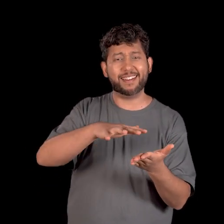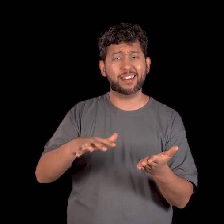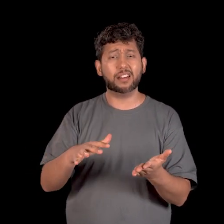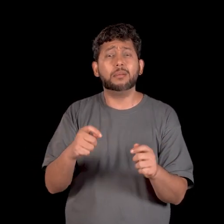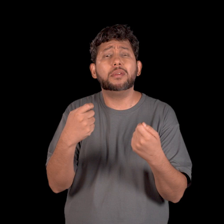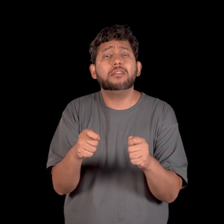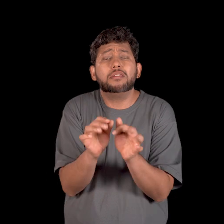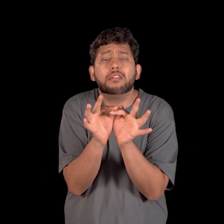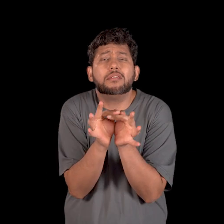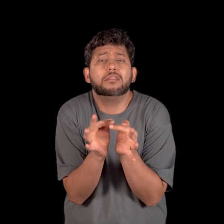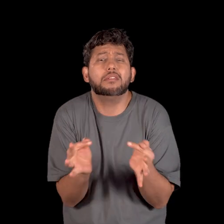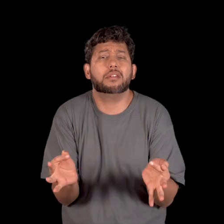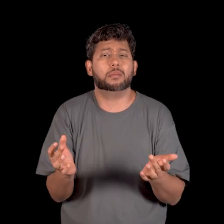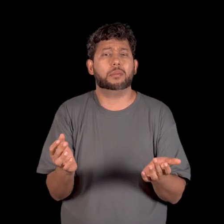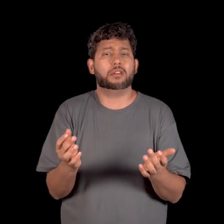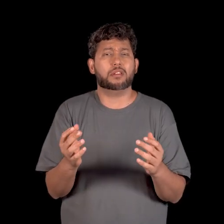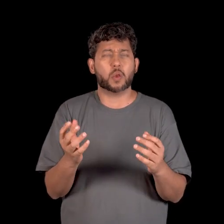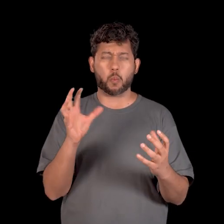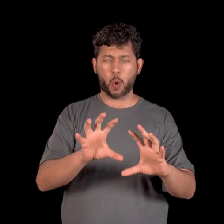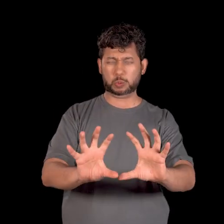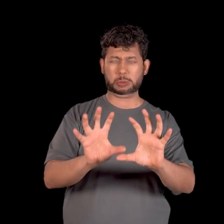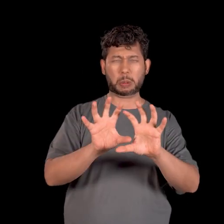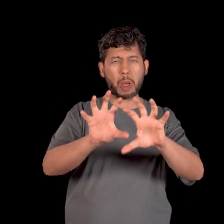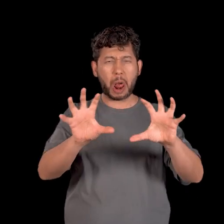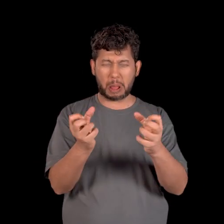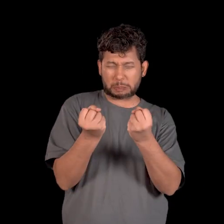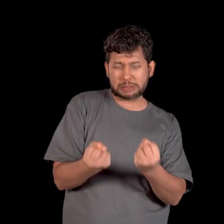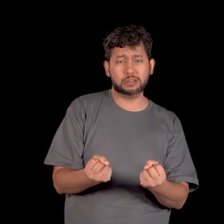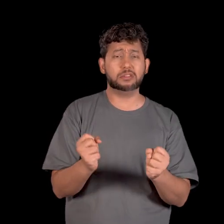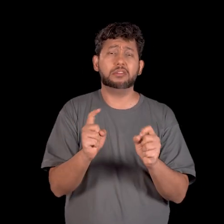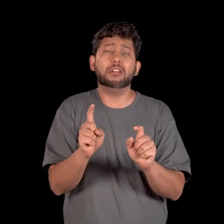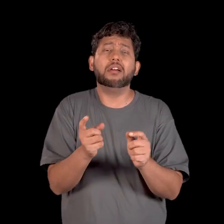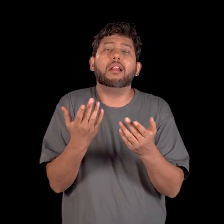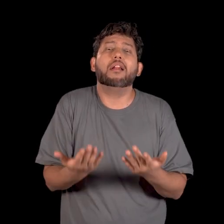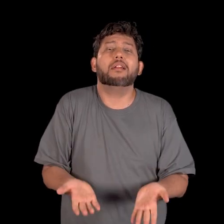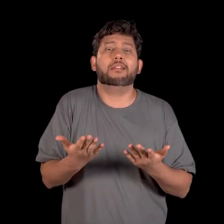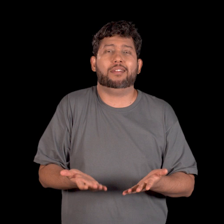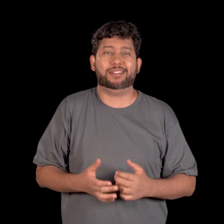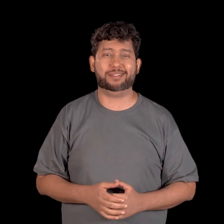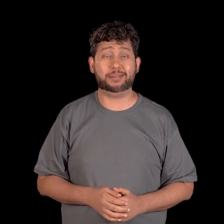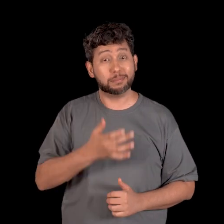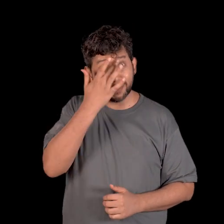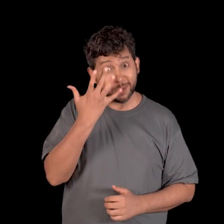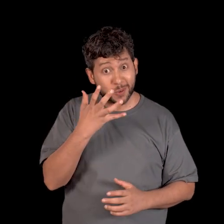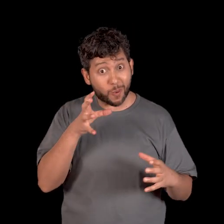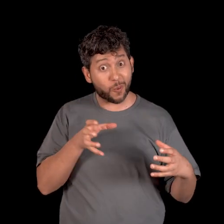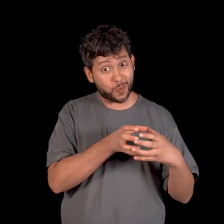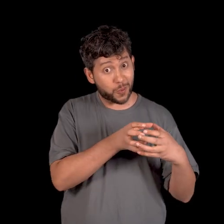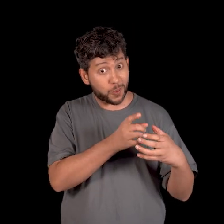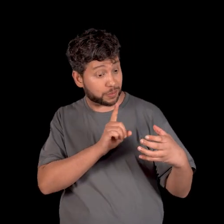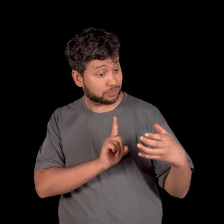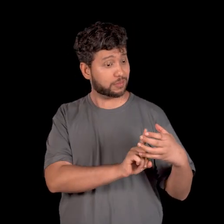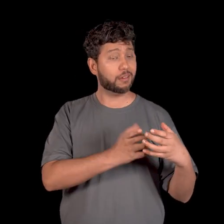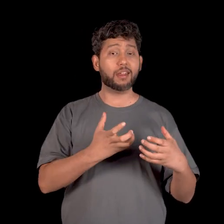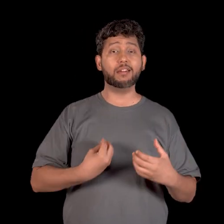ser basear no emprego de poucos elementos, ou de um número mínimo de componentes. Os adeptos dessa filosofia priorizam uma